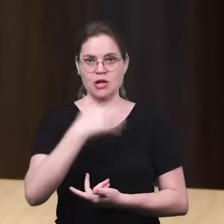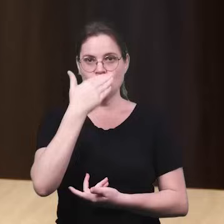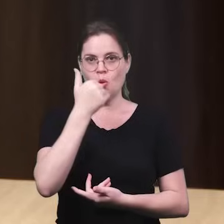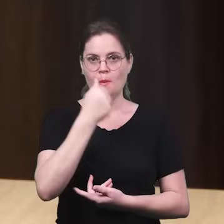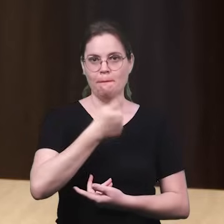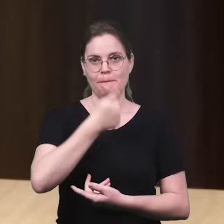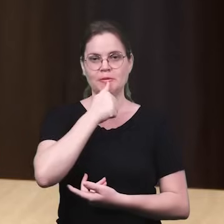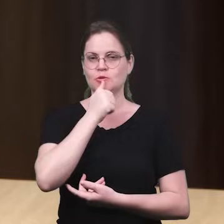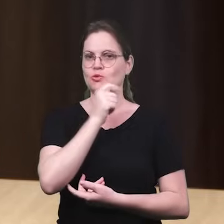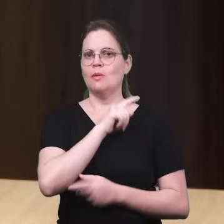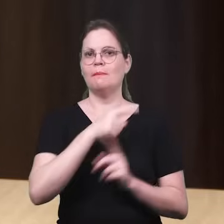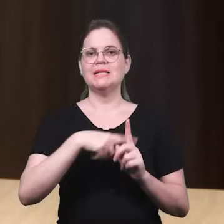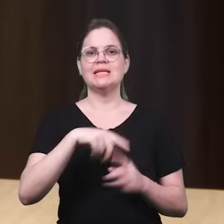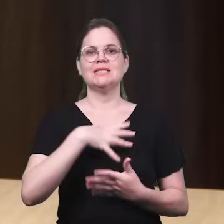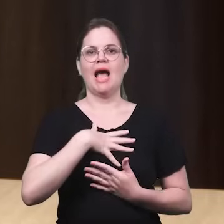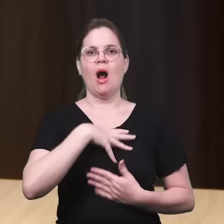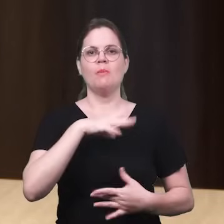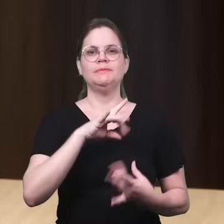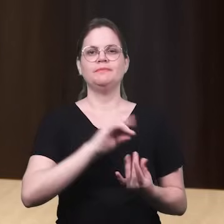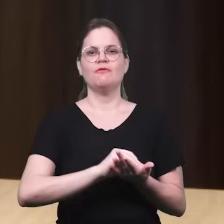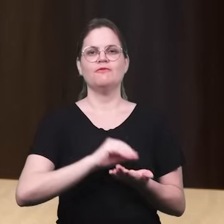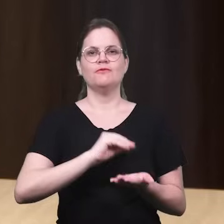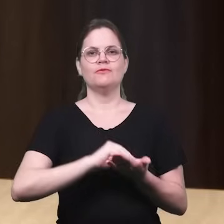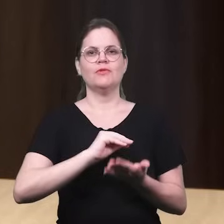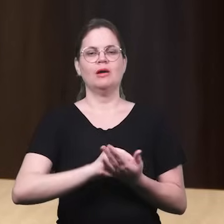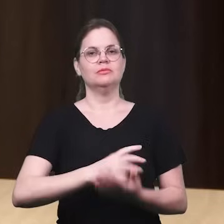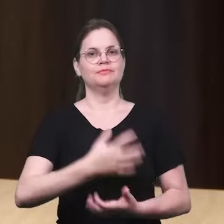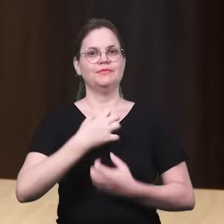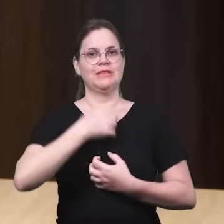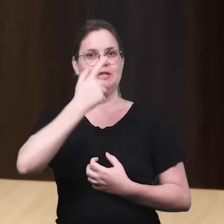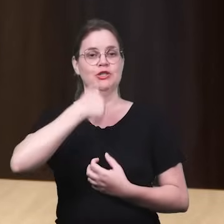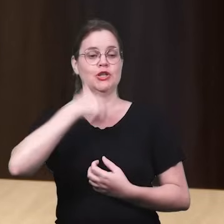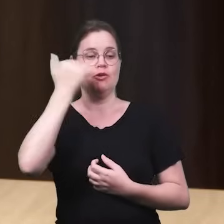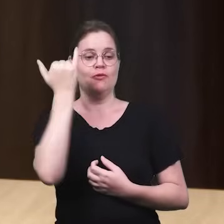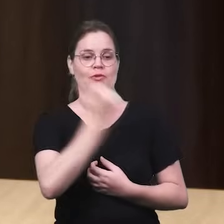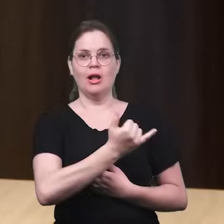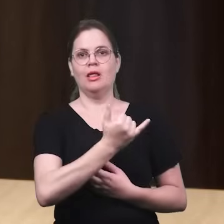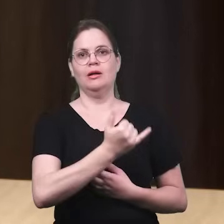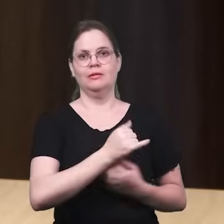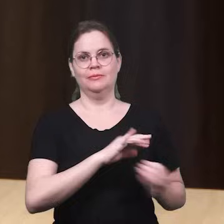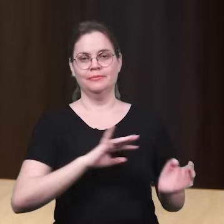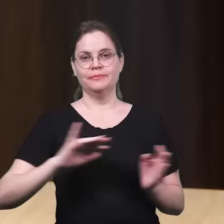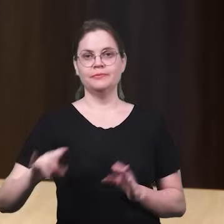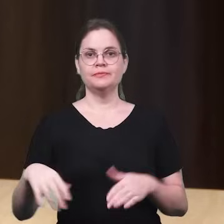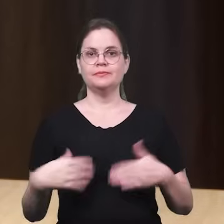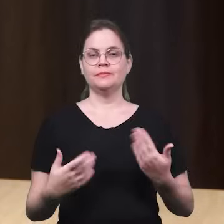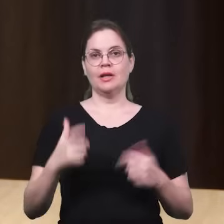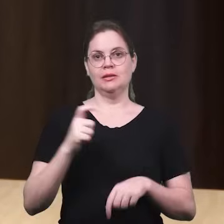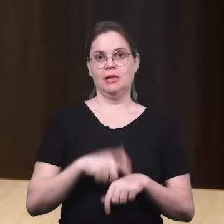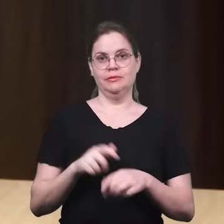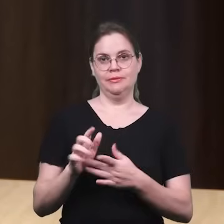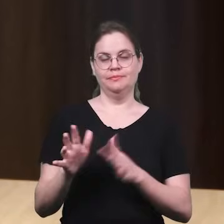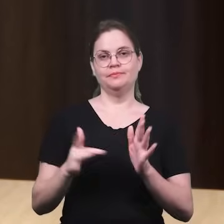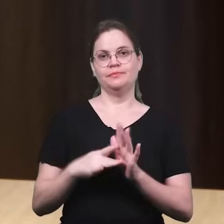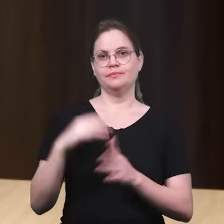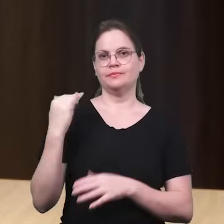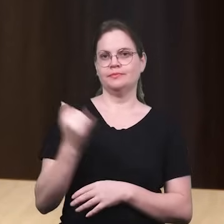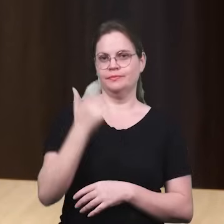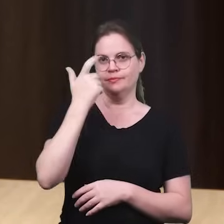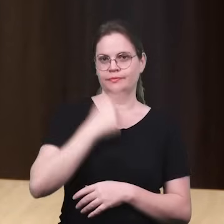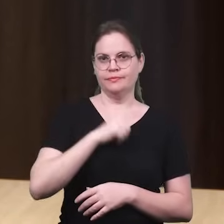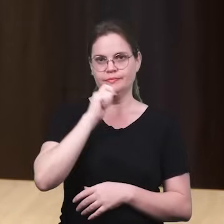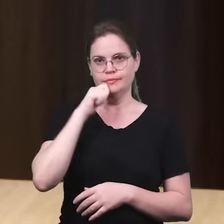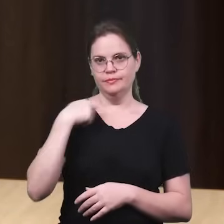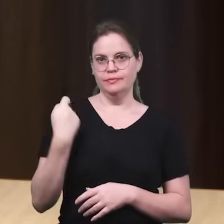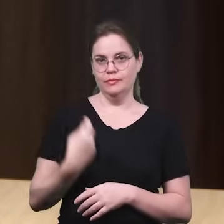as minhas palavras. Então, quando Jesus foi falar que Ele é o pão da vida e quem comer dele, se